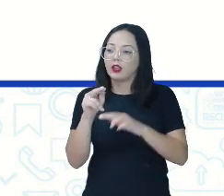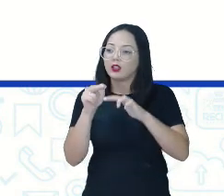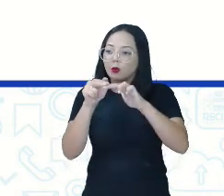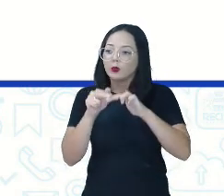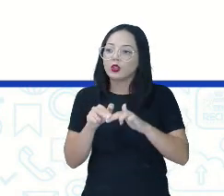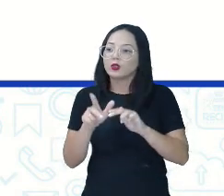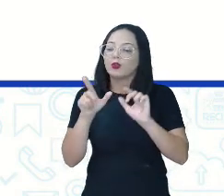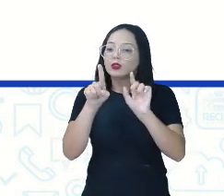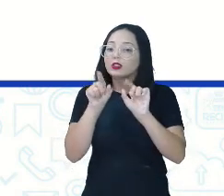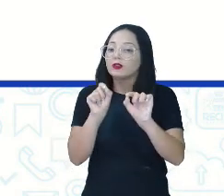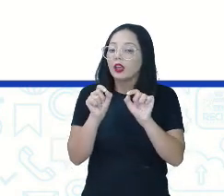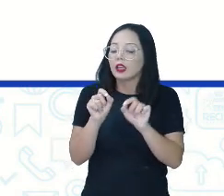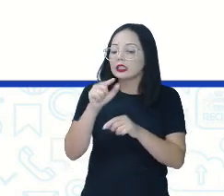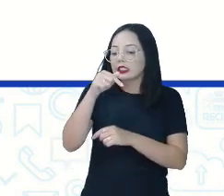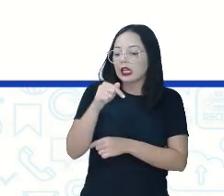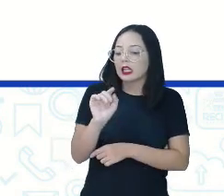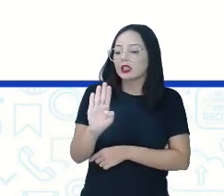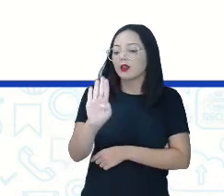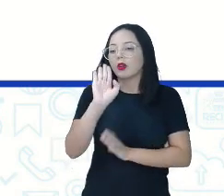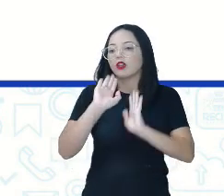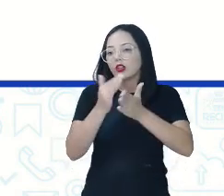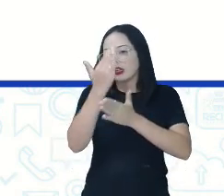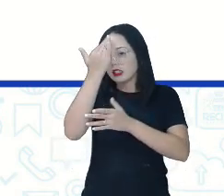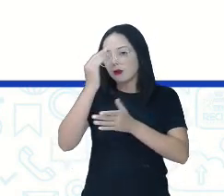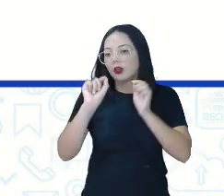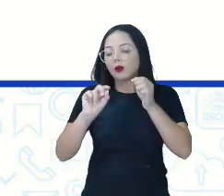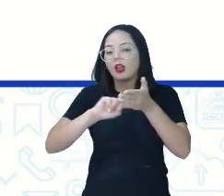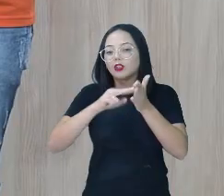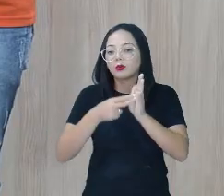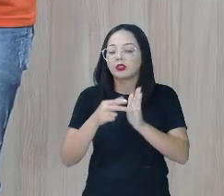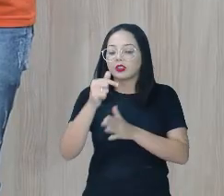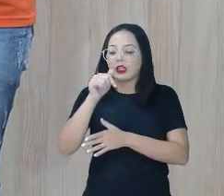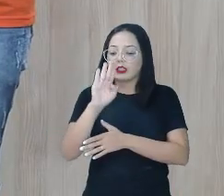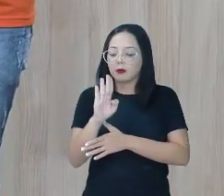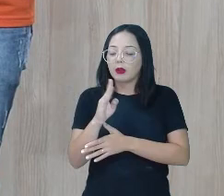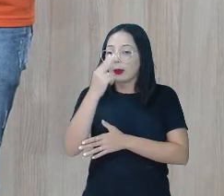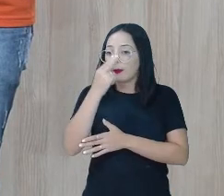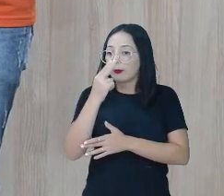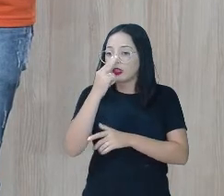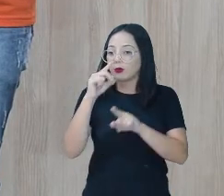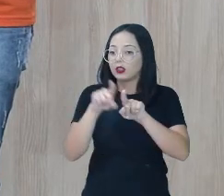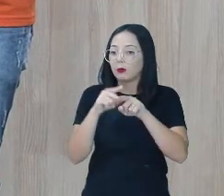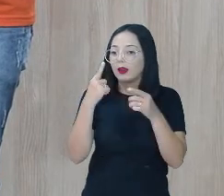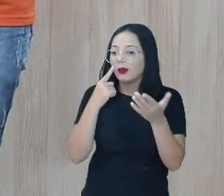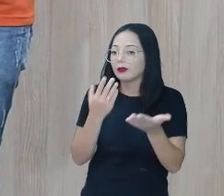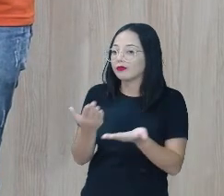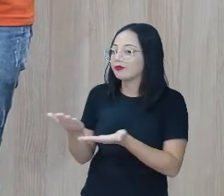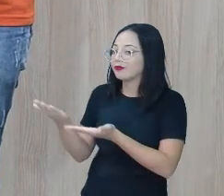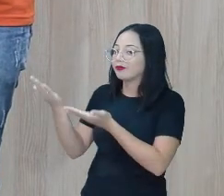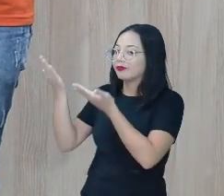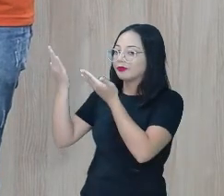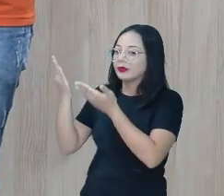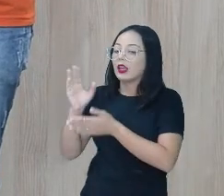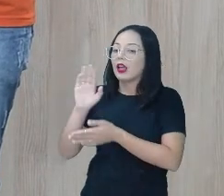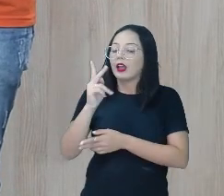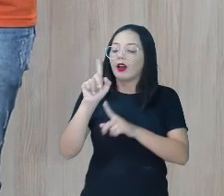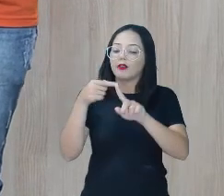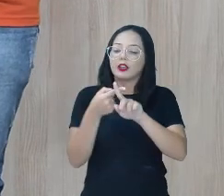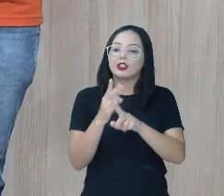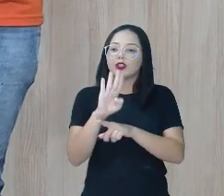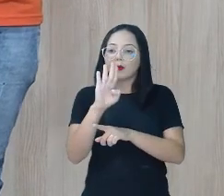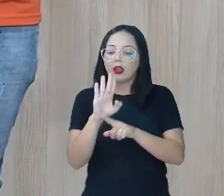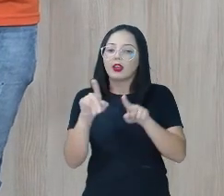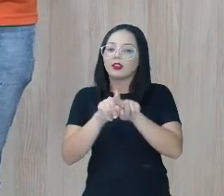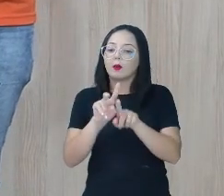quando você vê aí o 7B, você já sabe que é 7 vezes B. Mesma coisa aí do H vezes